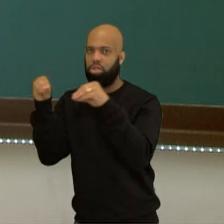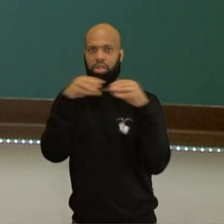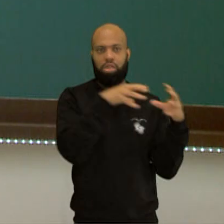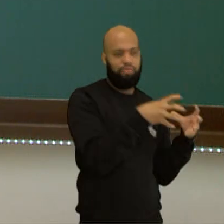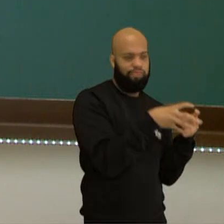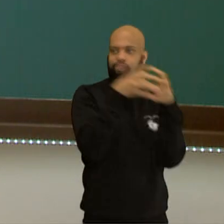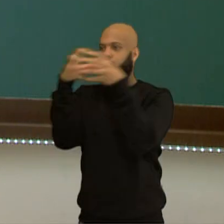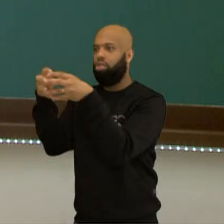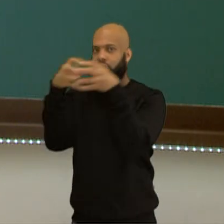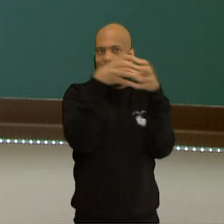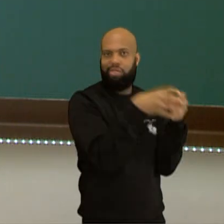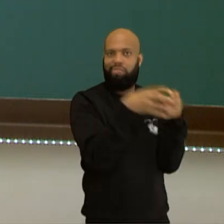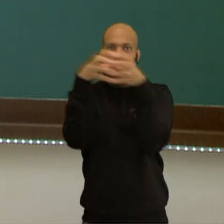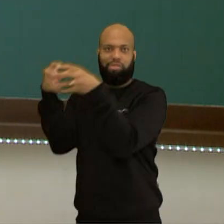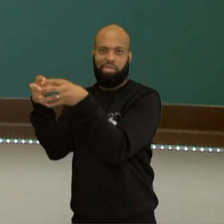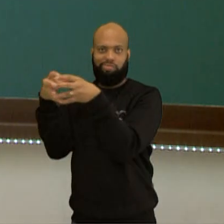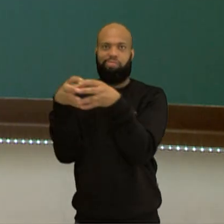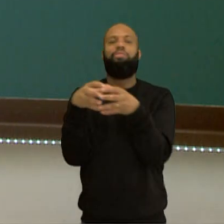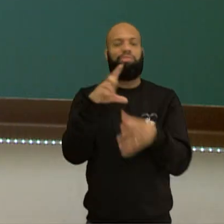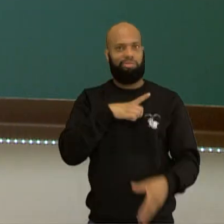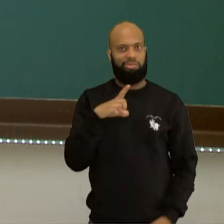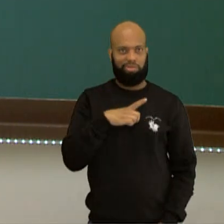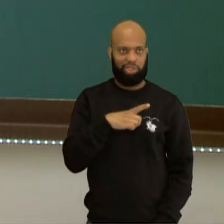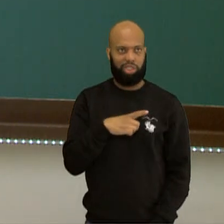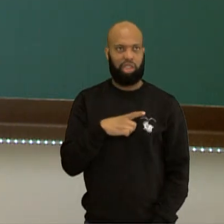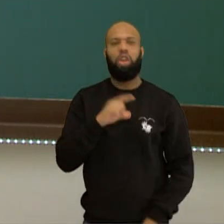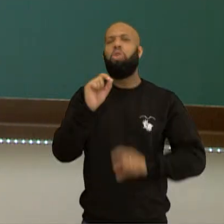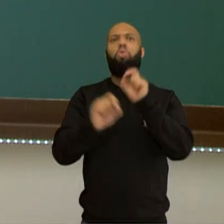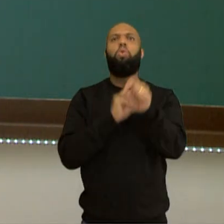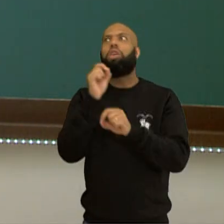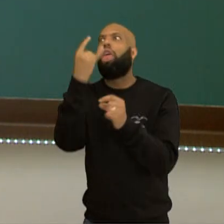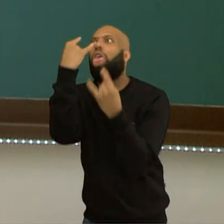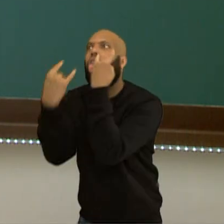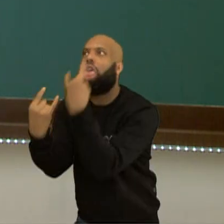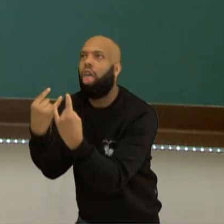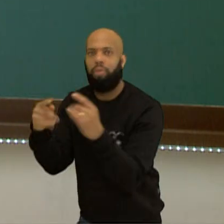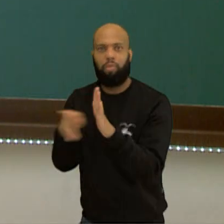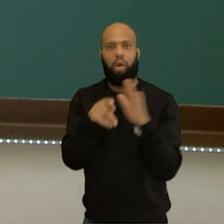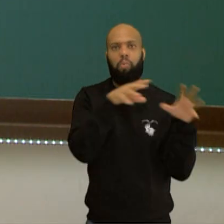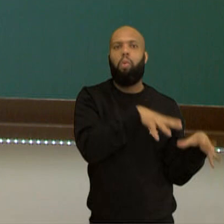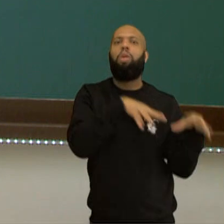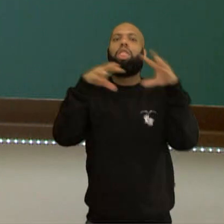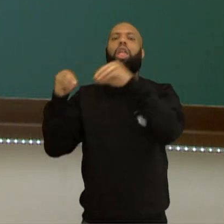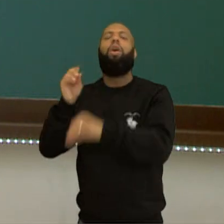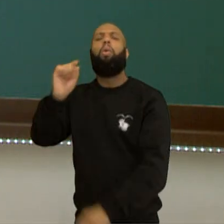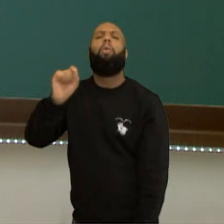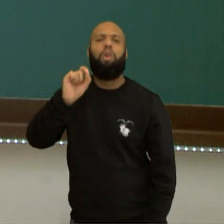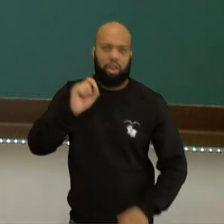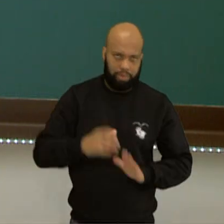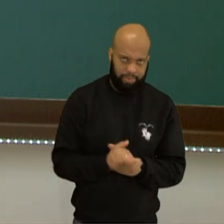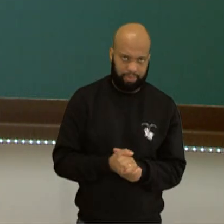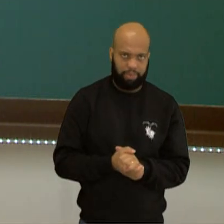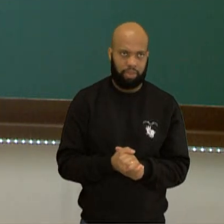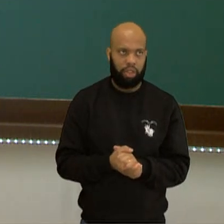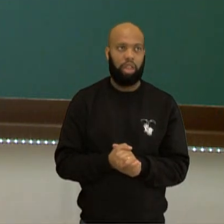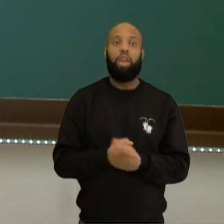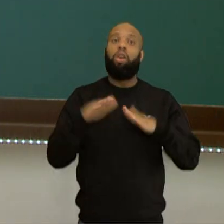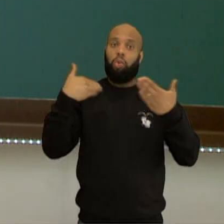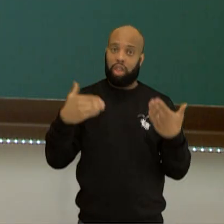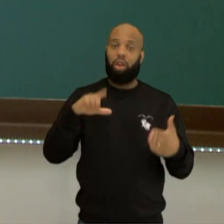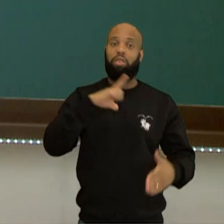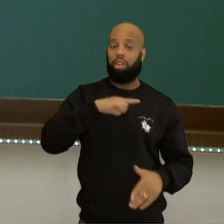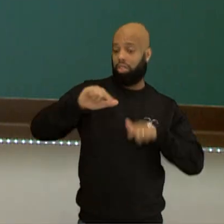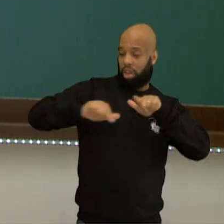pessoas saem de uma área e vão para outra. E o que atrai as pessoas para um determinado ponto do território? A geração